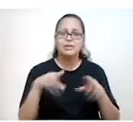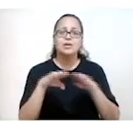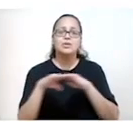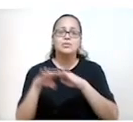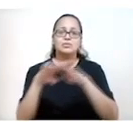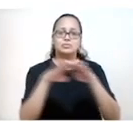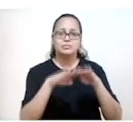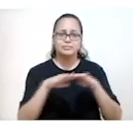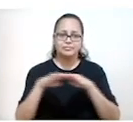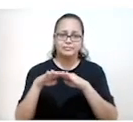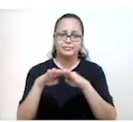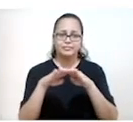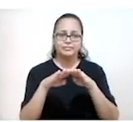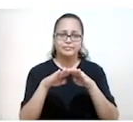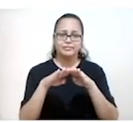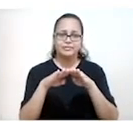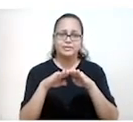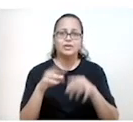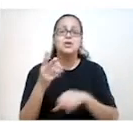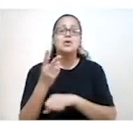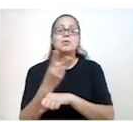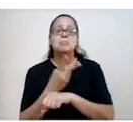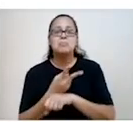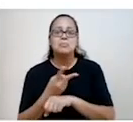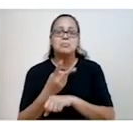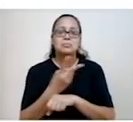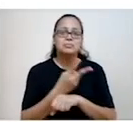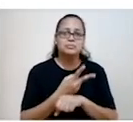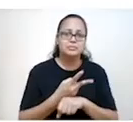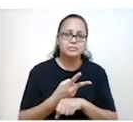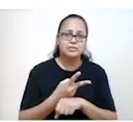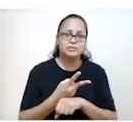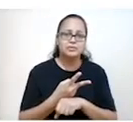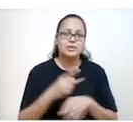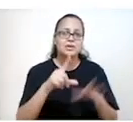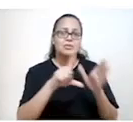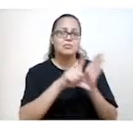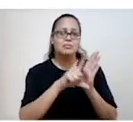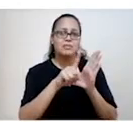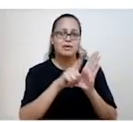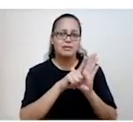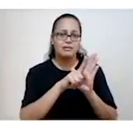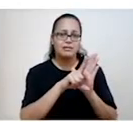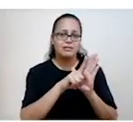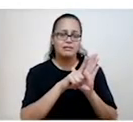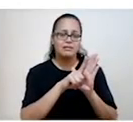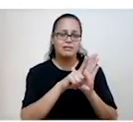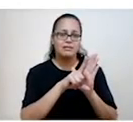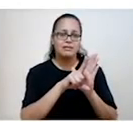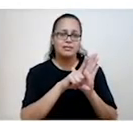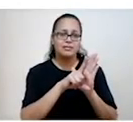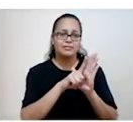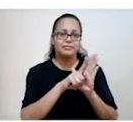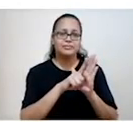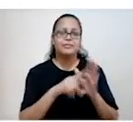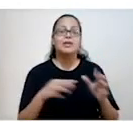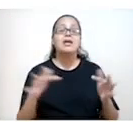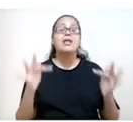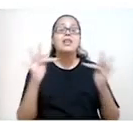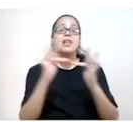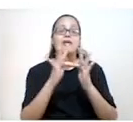de formação ou uma fórmula para representá-las, para que seja possível identificar qualquer elemento